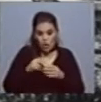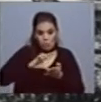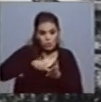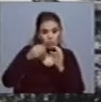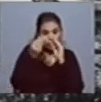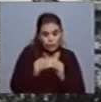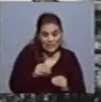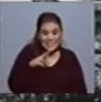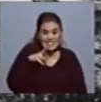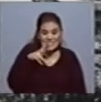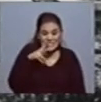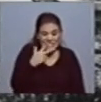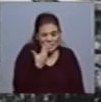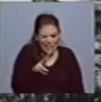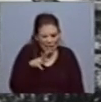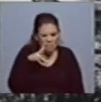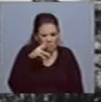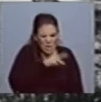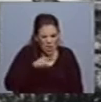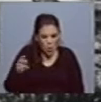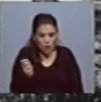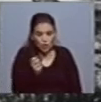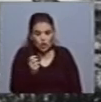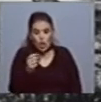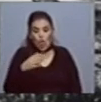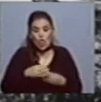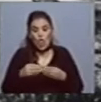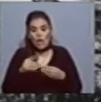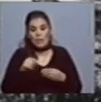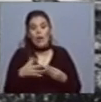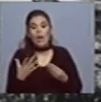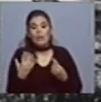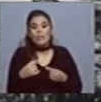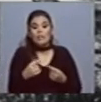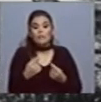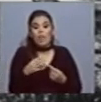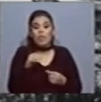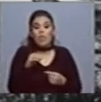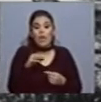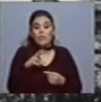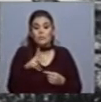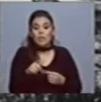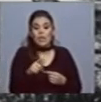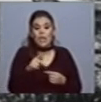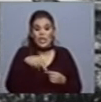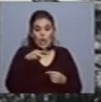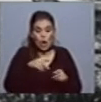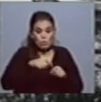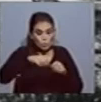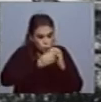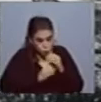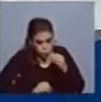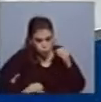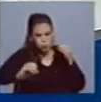milhões de dólares, de 100 mil sensores de 12 euros e que estão amarrados em cerca de 10 mil quilómetros de cabo. Portanto, podes imaginar que é uma coisa